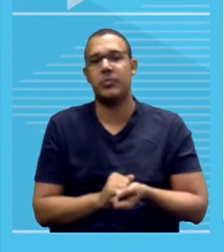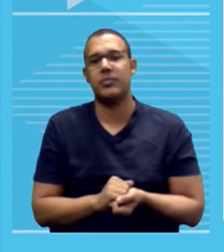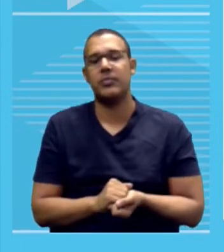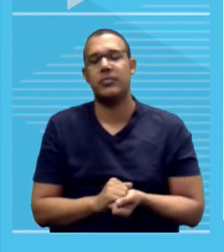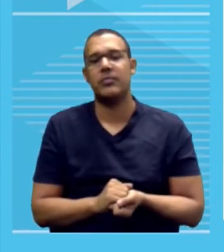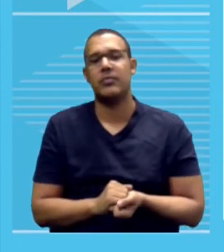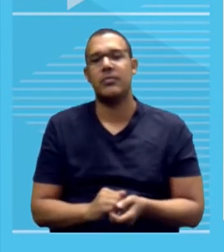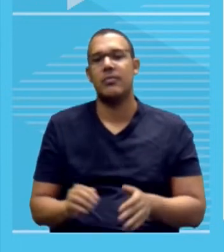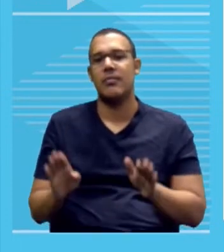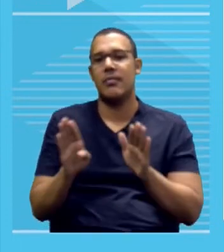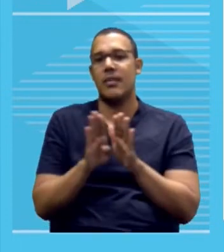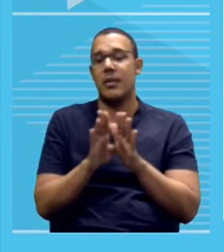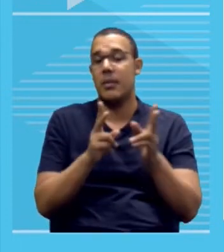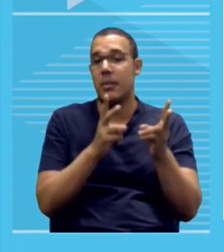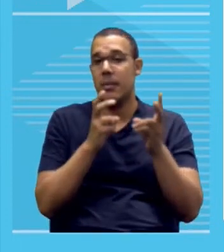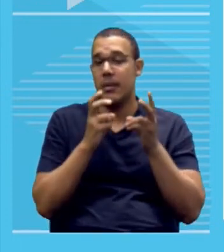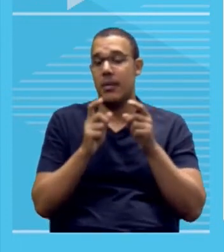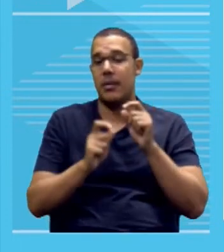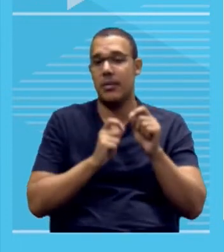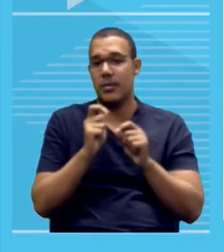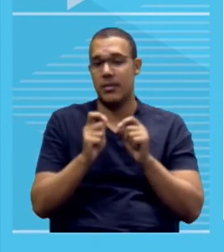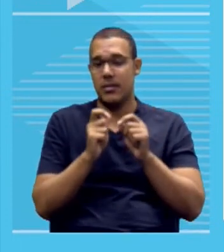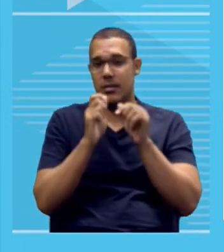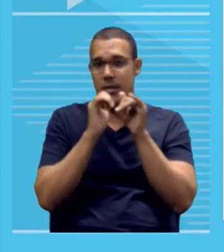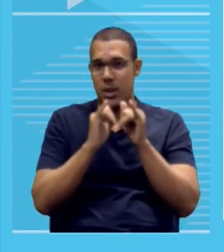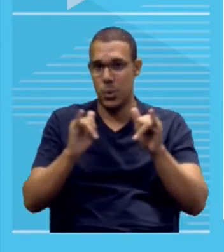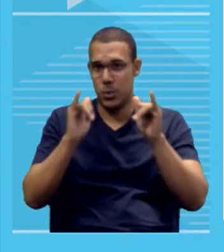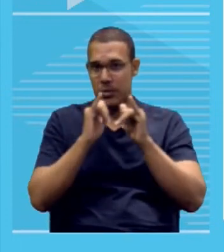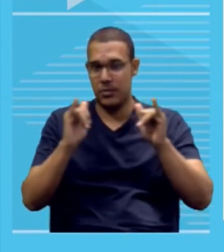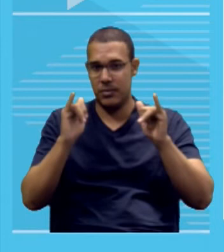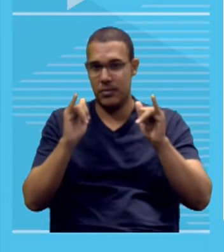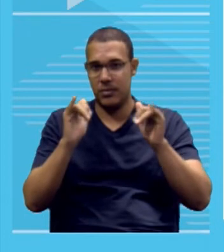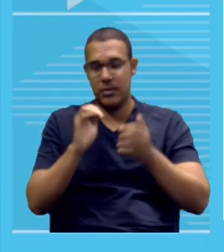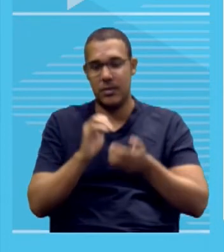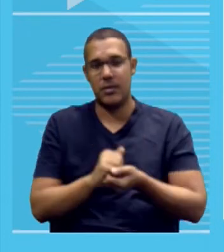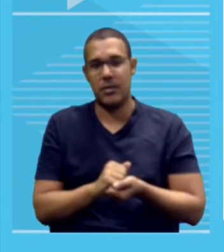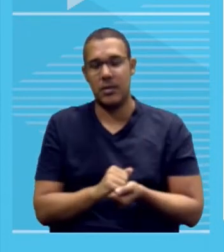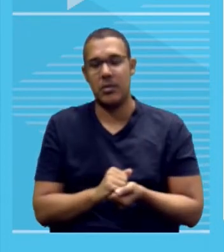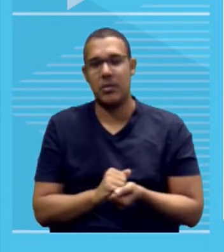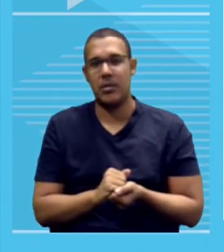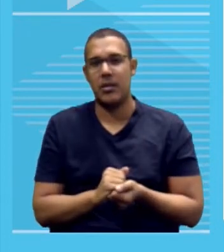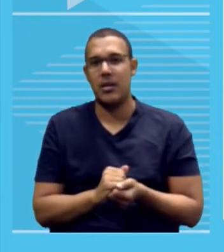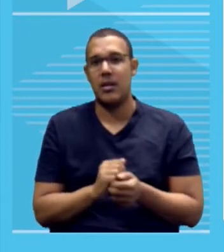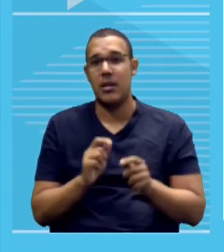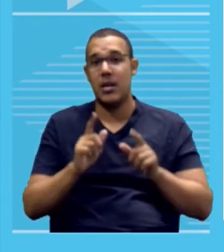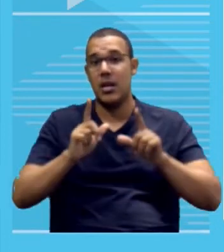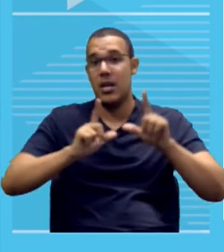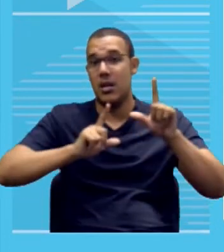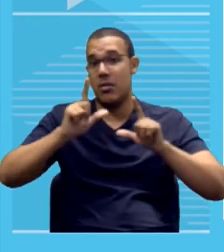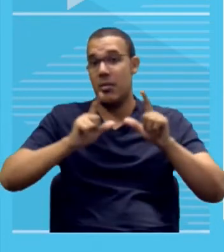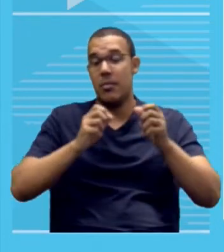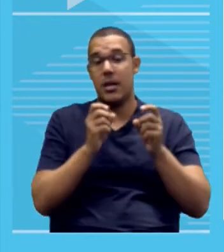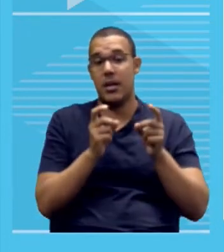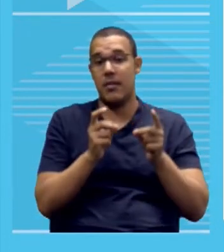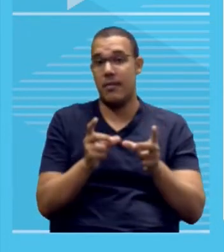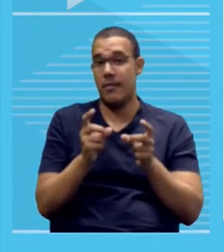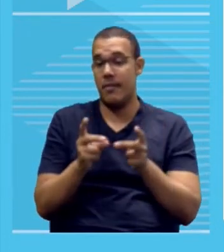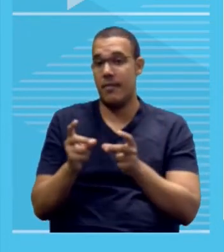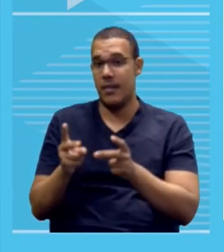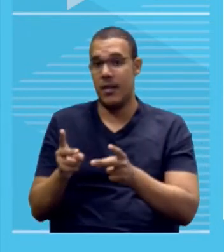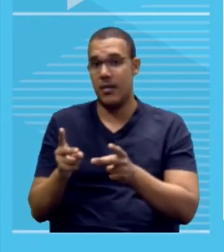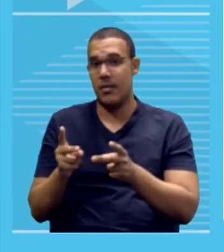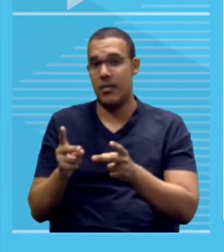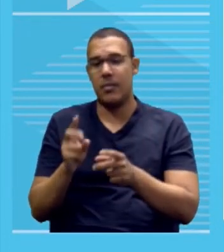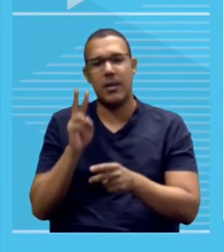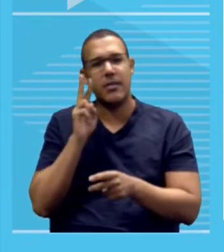consegue perceber que esse anúncio publicitário não é uma propaganda de venda você não tem